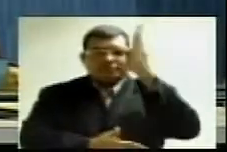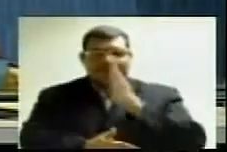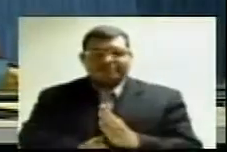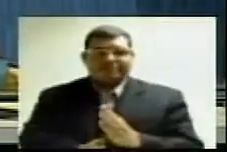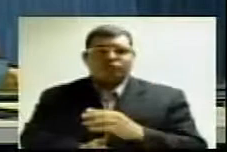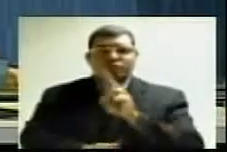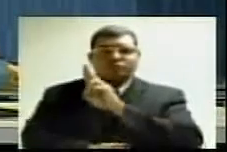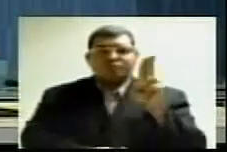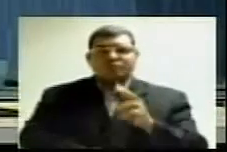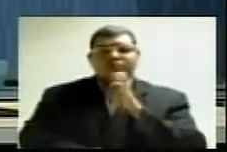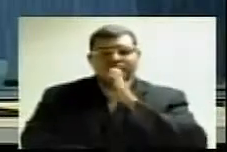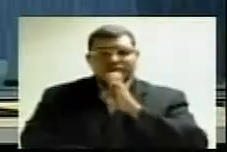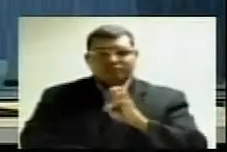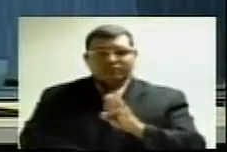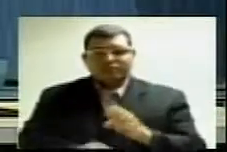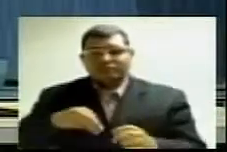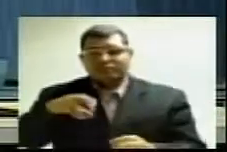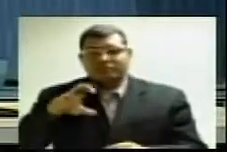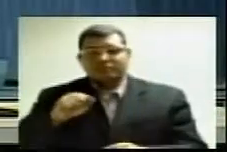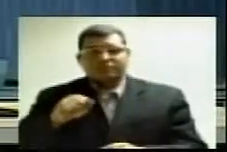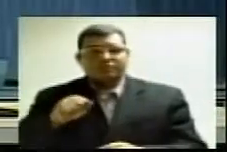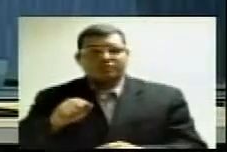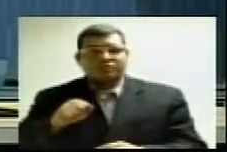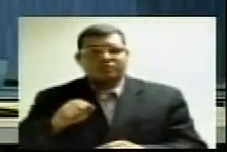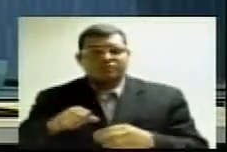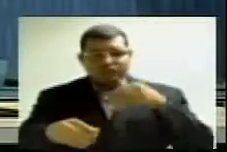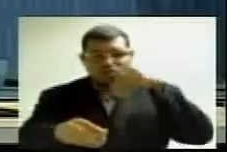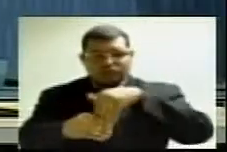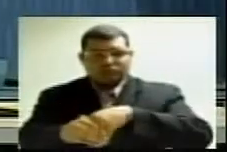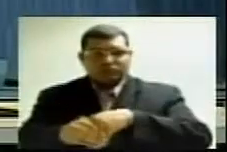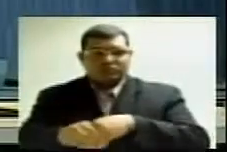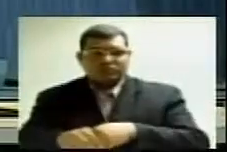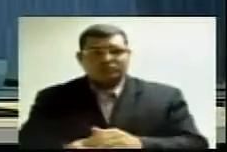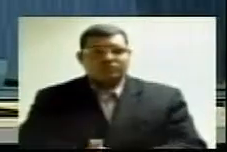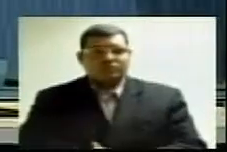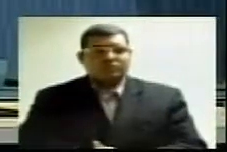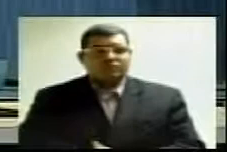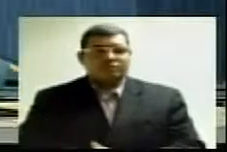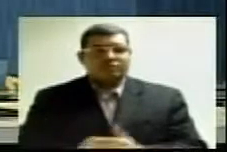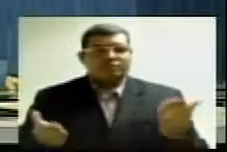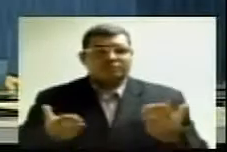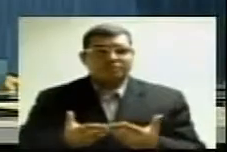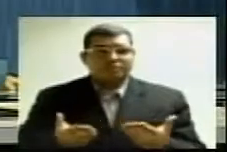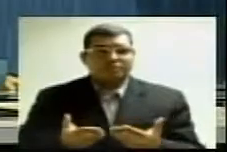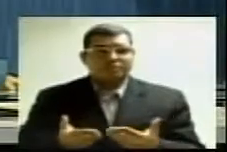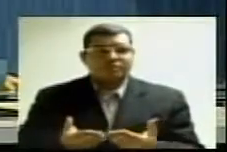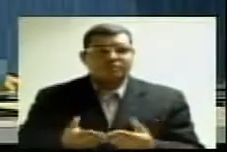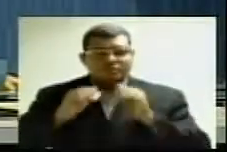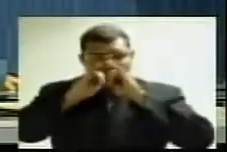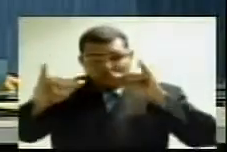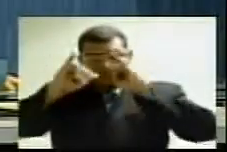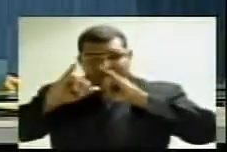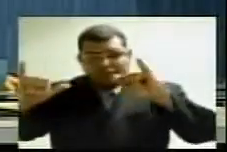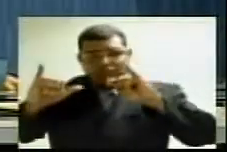brasileiro o nome de Eduardo Campos e Marina Silva para disputar as eleições presidenciais. E desde já,